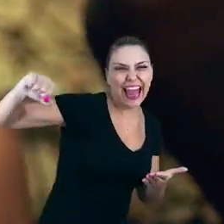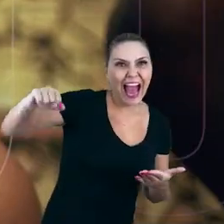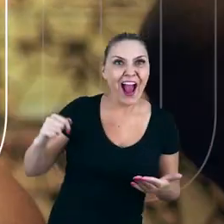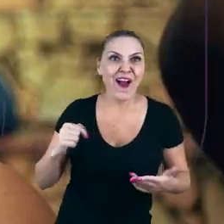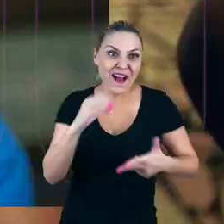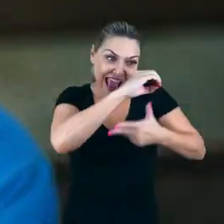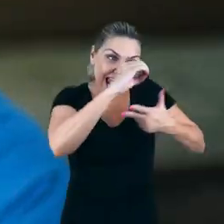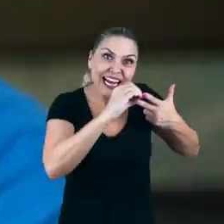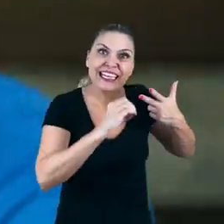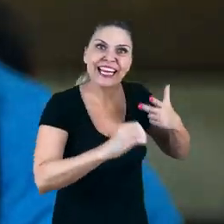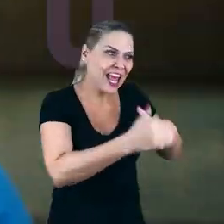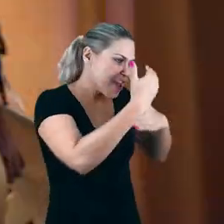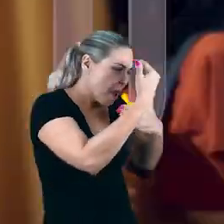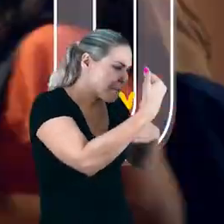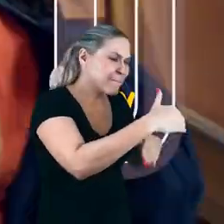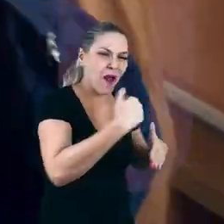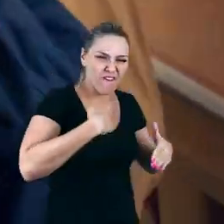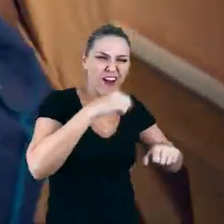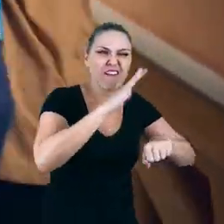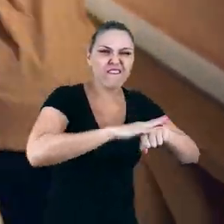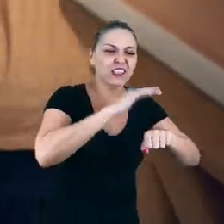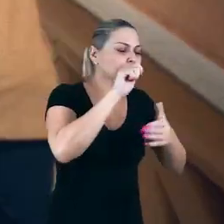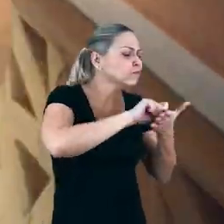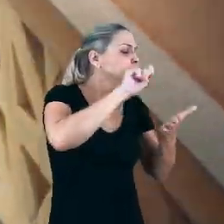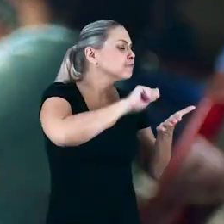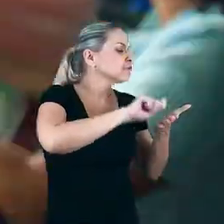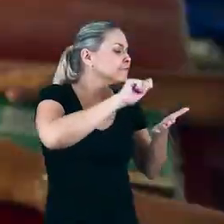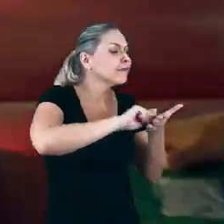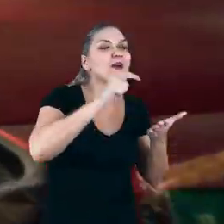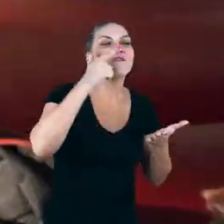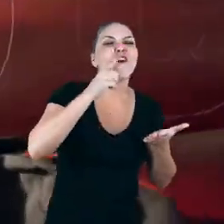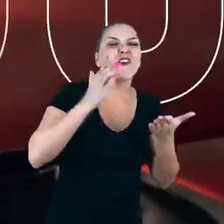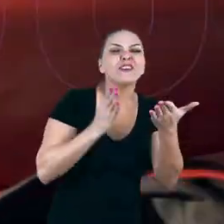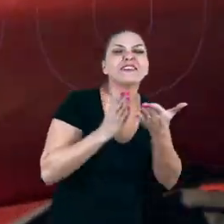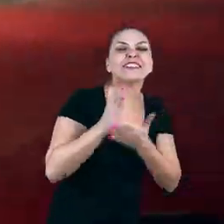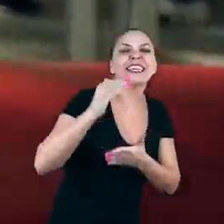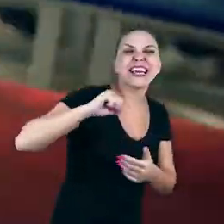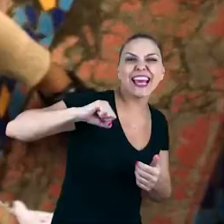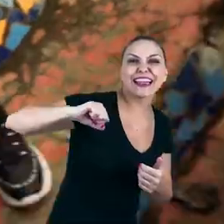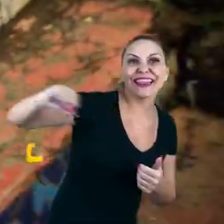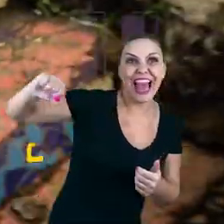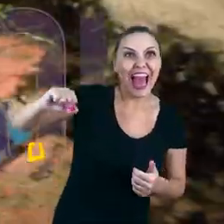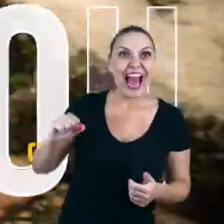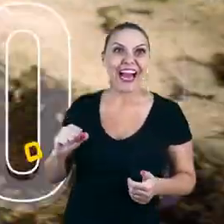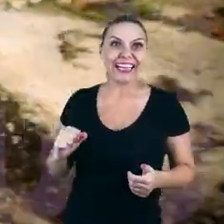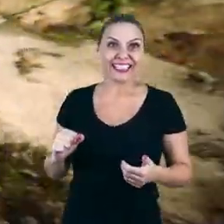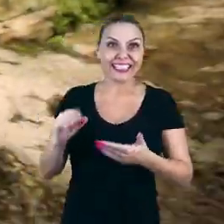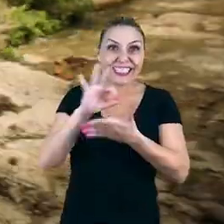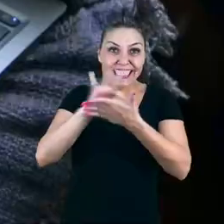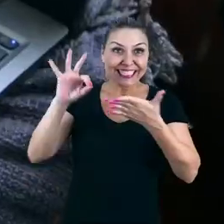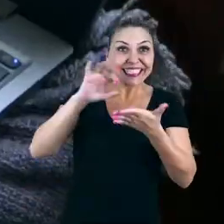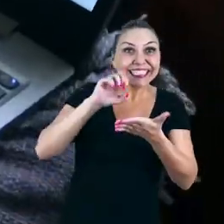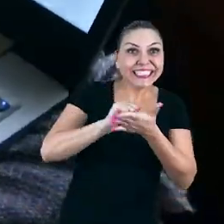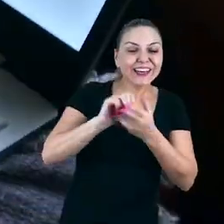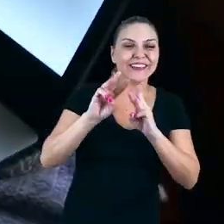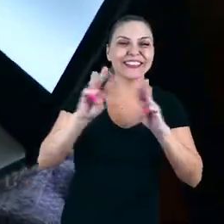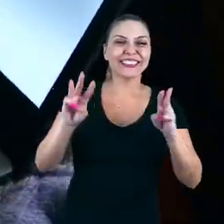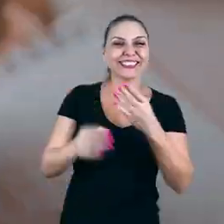tudo, eu vou fazer o Enem. Eu vou com tudo, eu vou. Faça sua inscrição